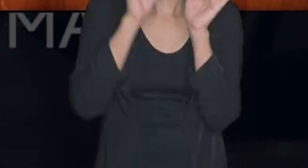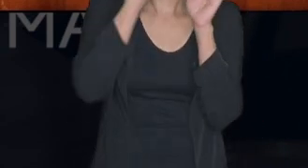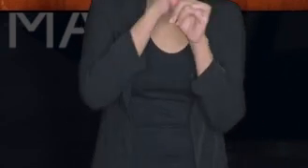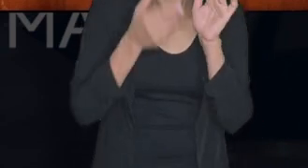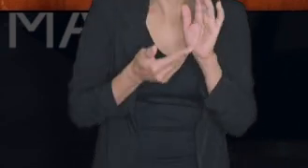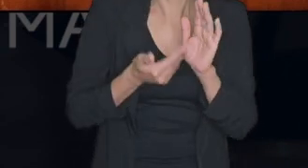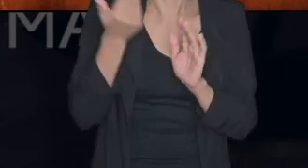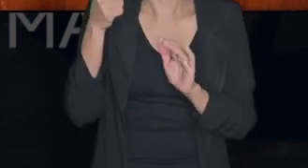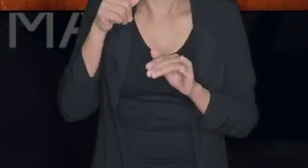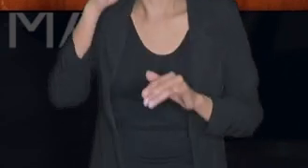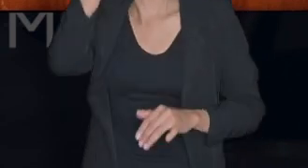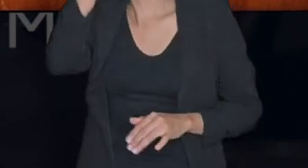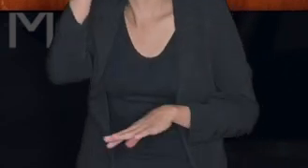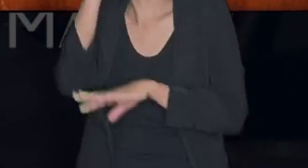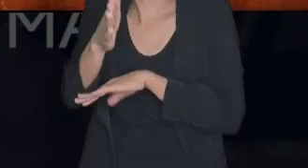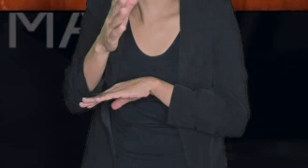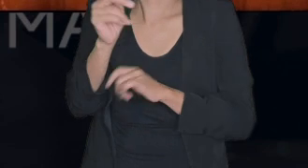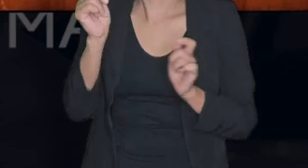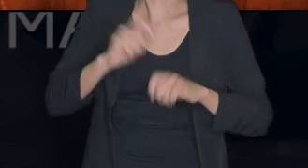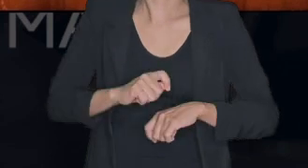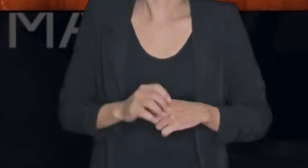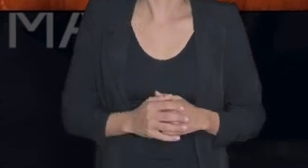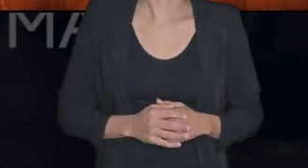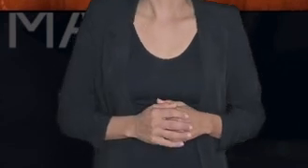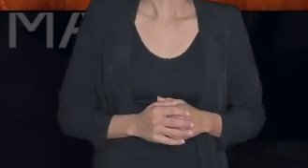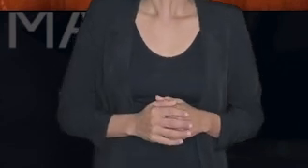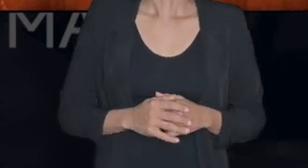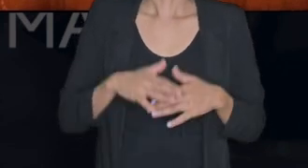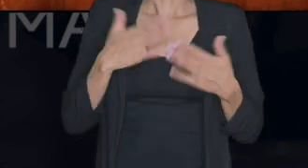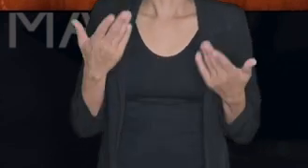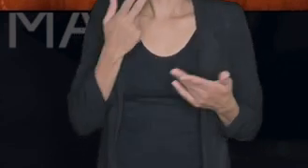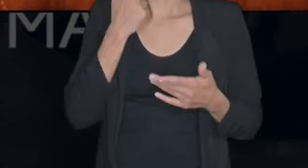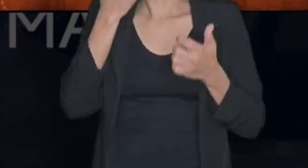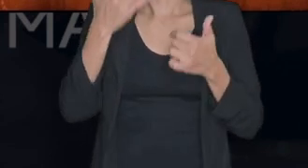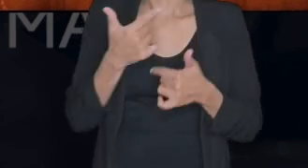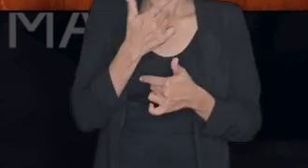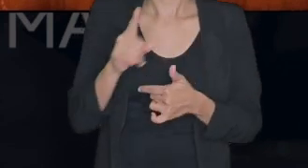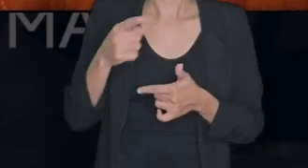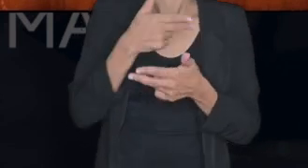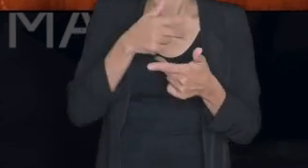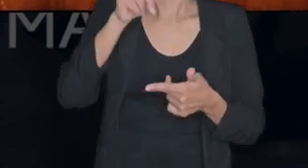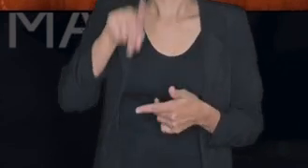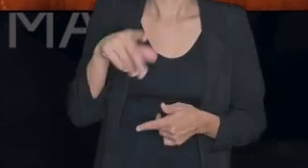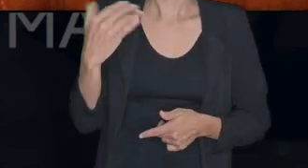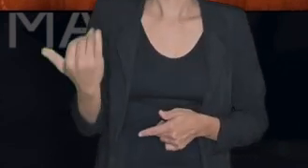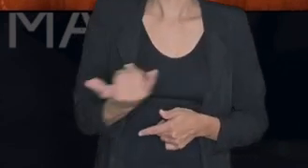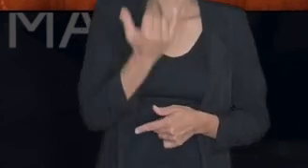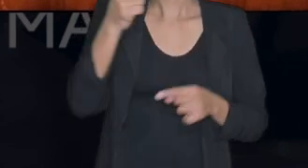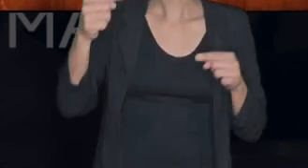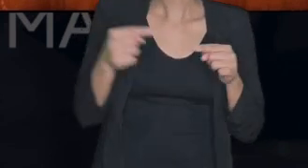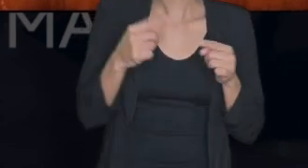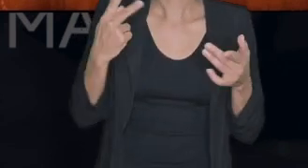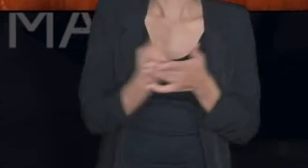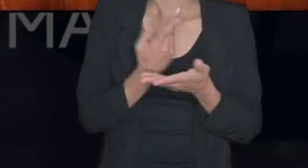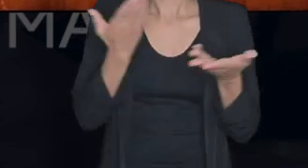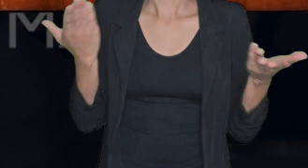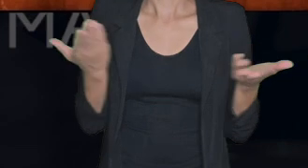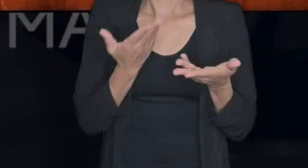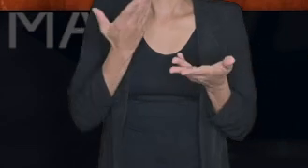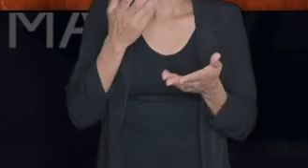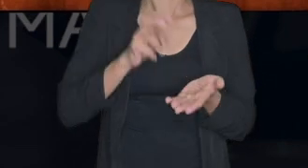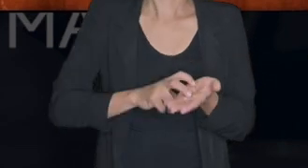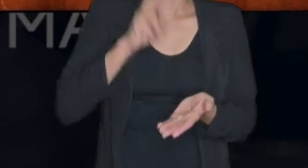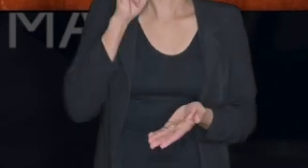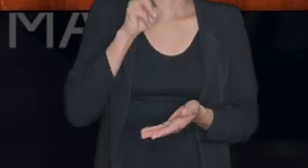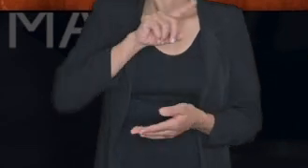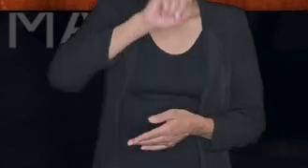procedimentos. Daí eu vou falar algo fundamental que tem tudo a ver com o que aconteceu hoje de manhã. Será que, quando alguém